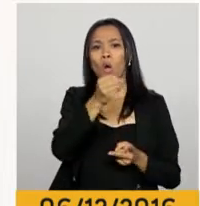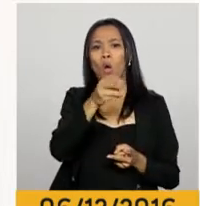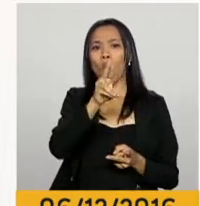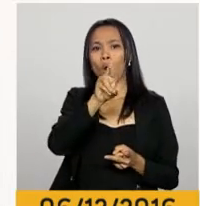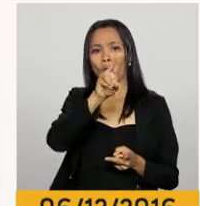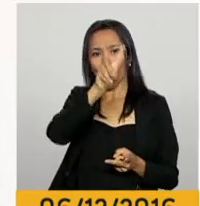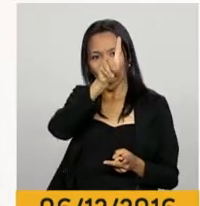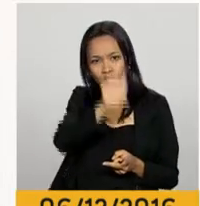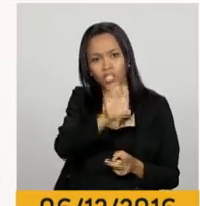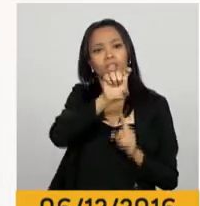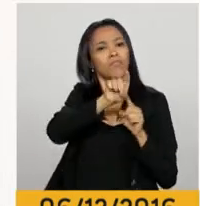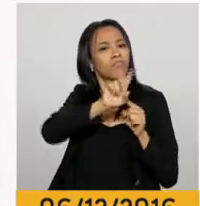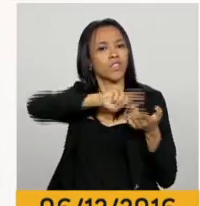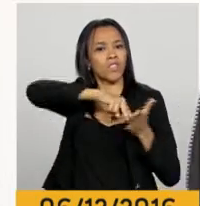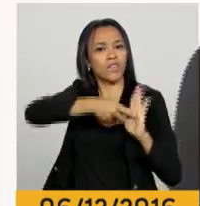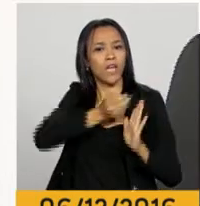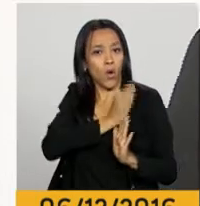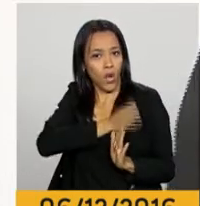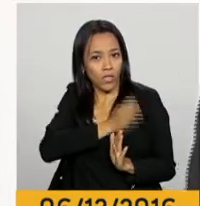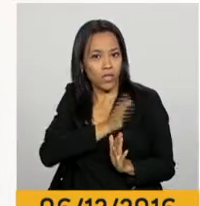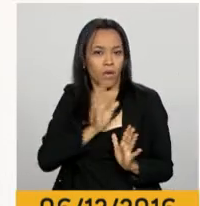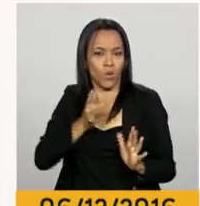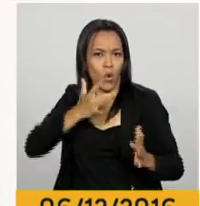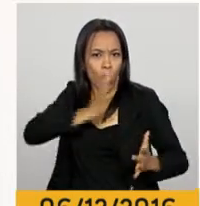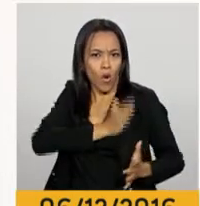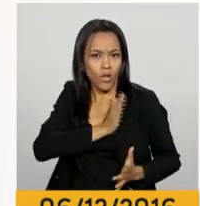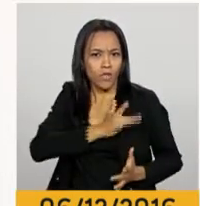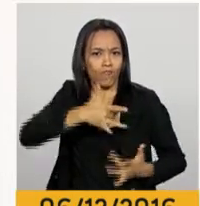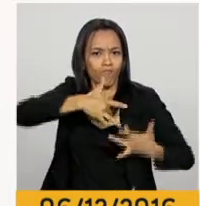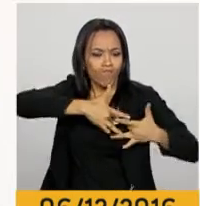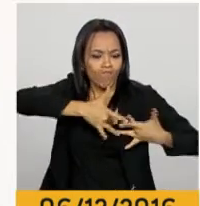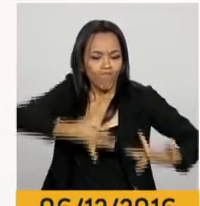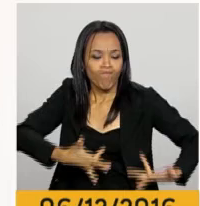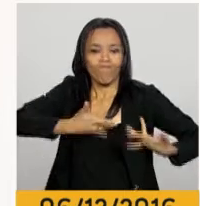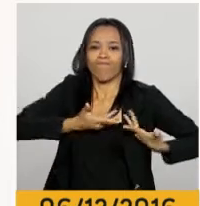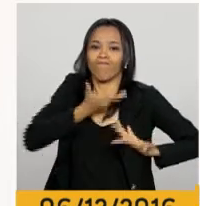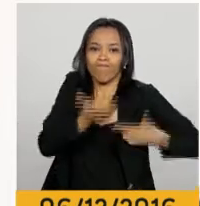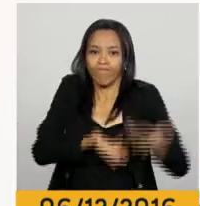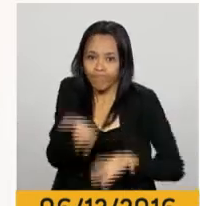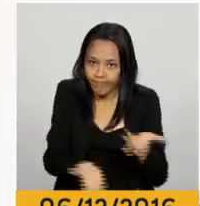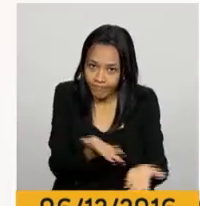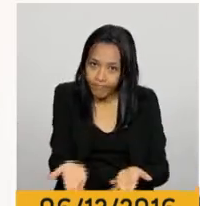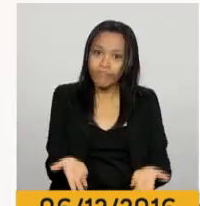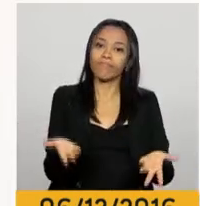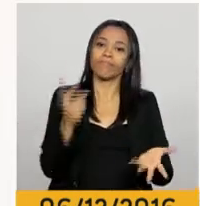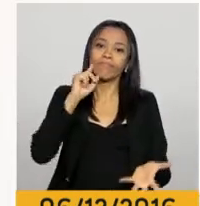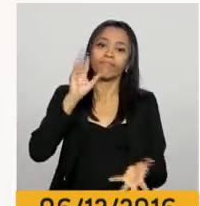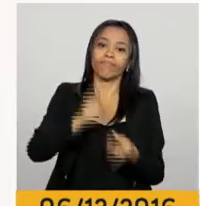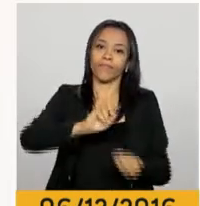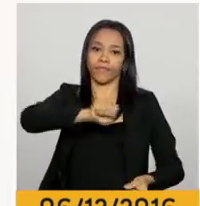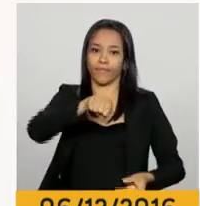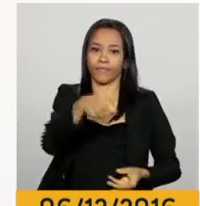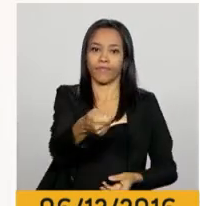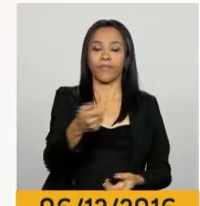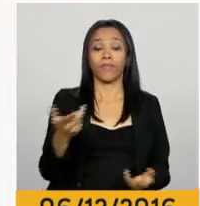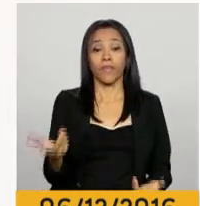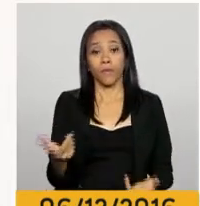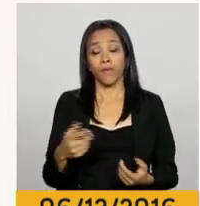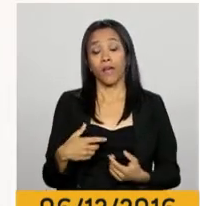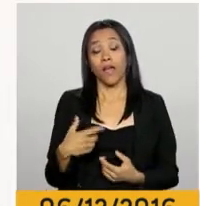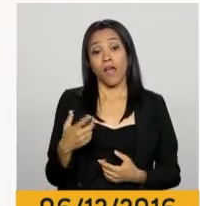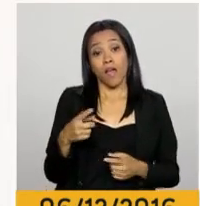que você vai tratar do infortúnio então a impressão que eu sempre tive ao longo do tempo foi exatamente isso não é e